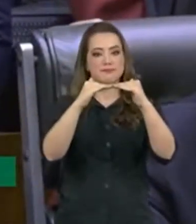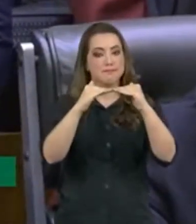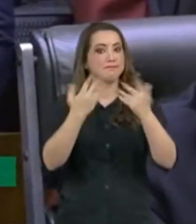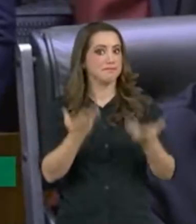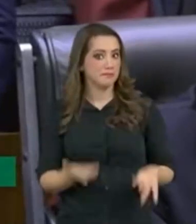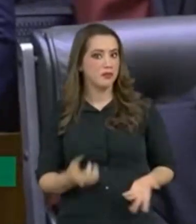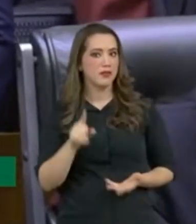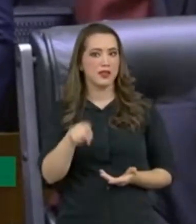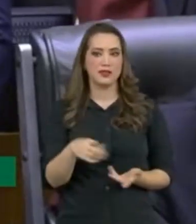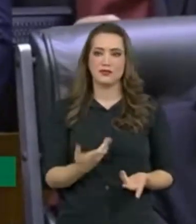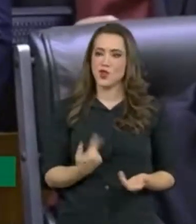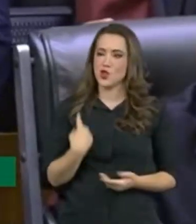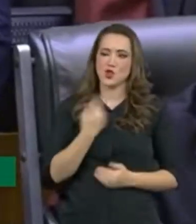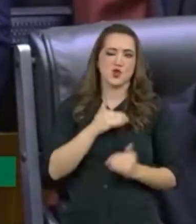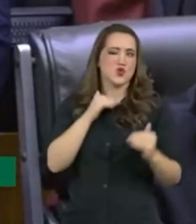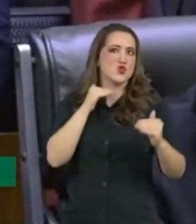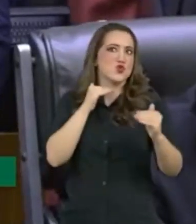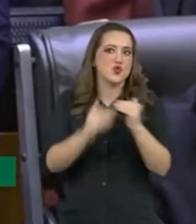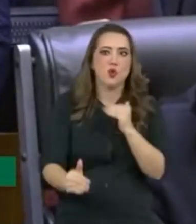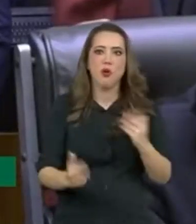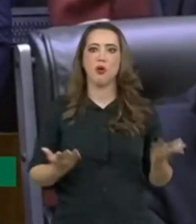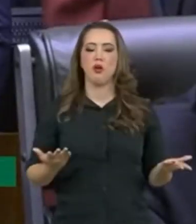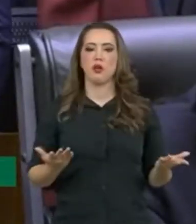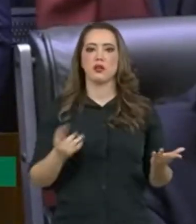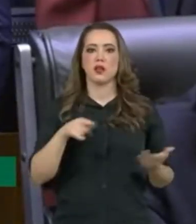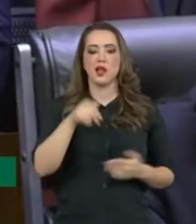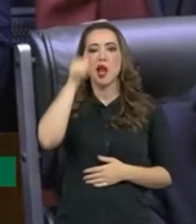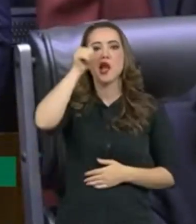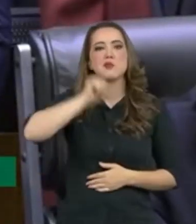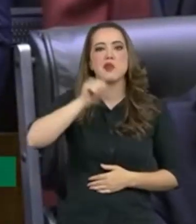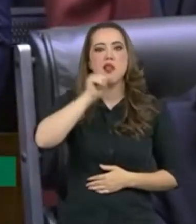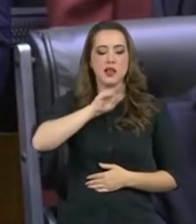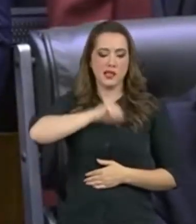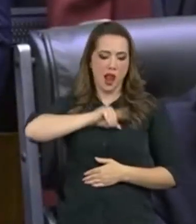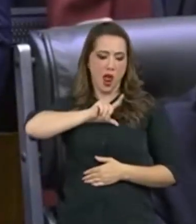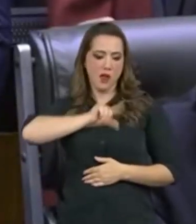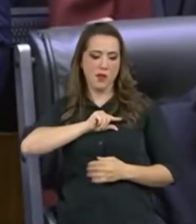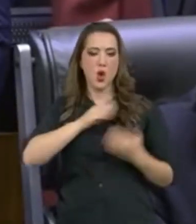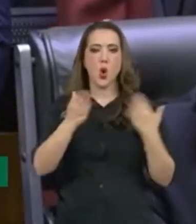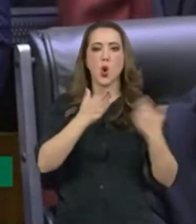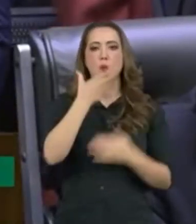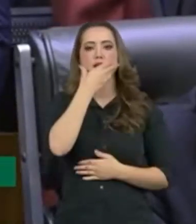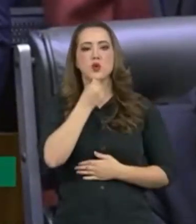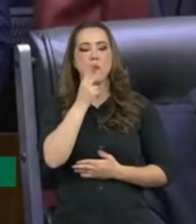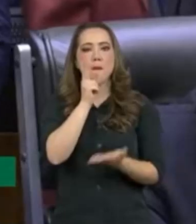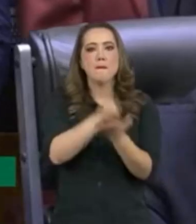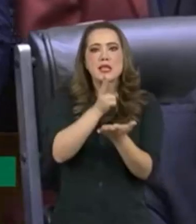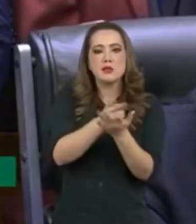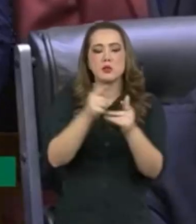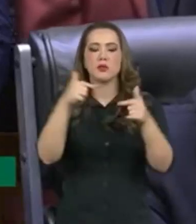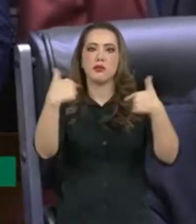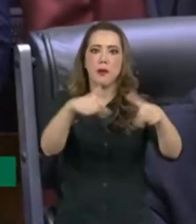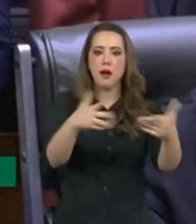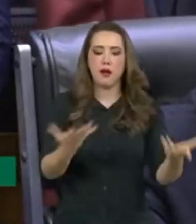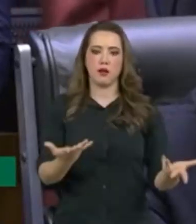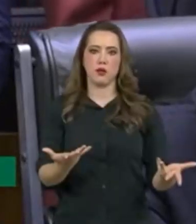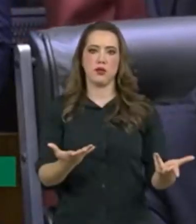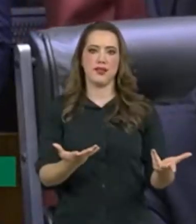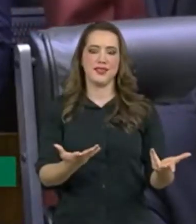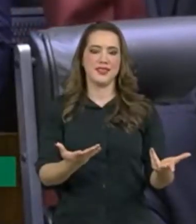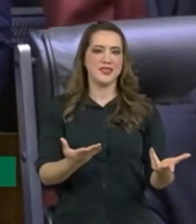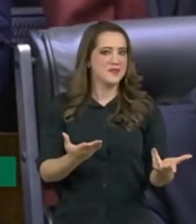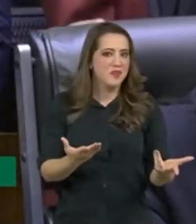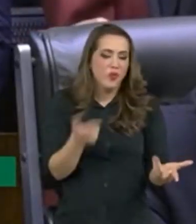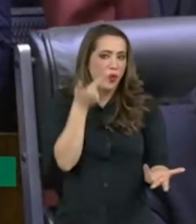É inadmissível que as mulheres recebam menos que os homens realizando a mesma função, que não